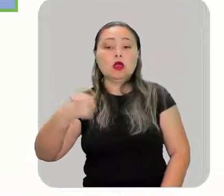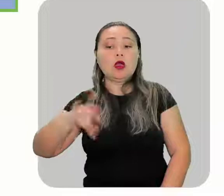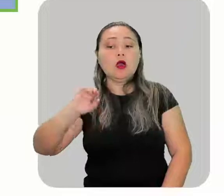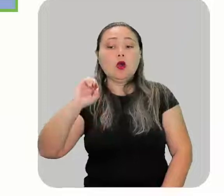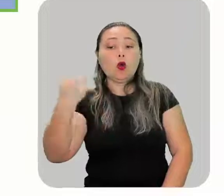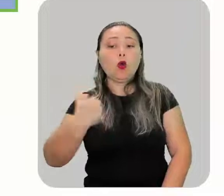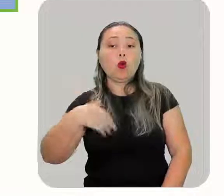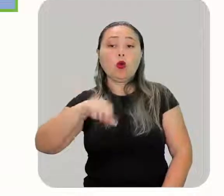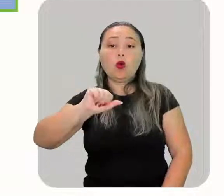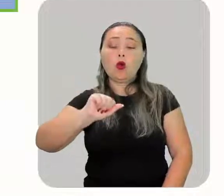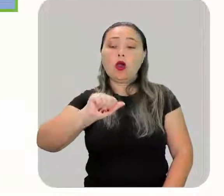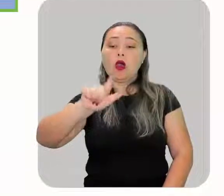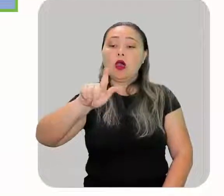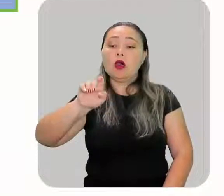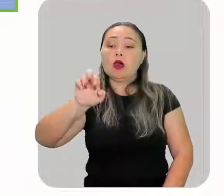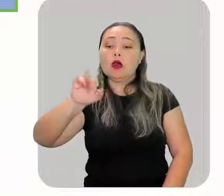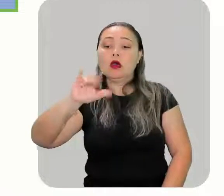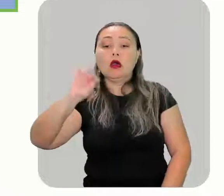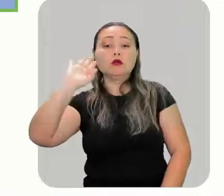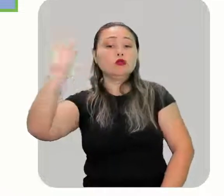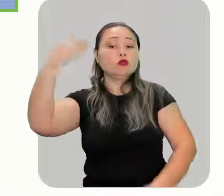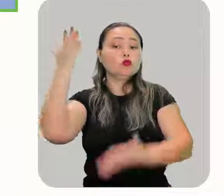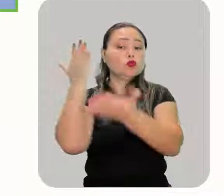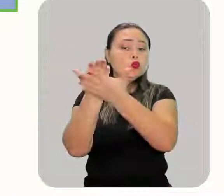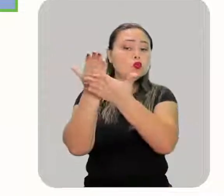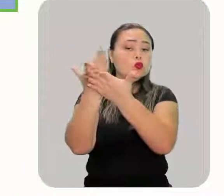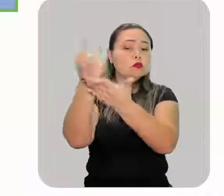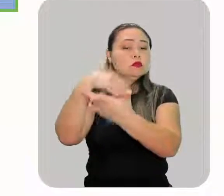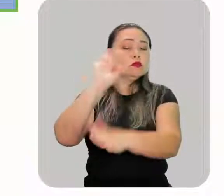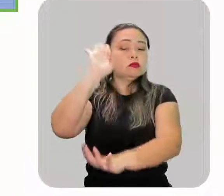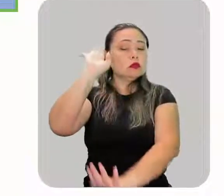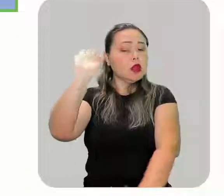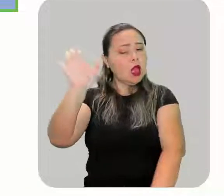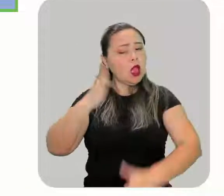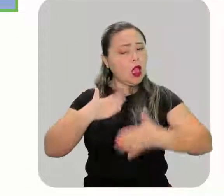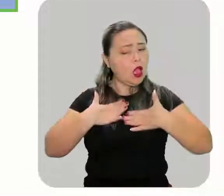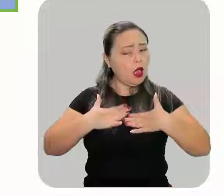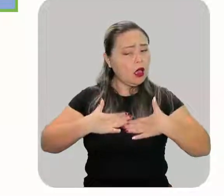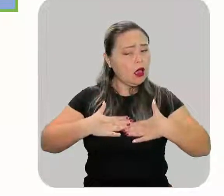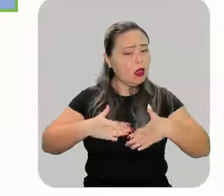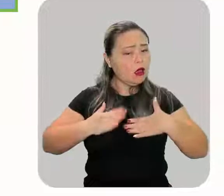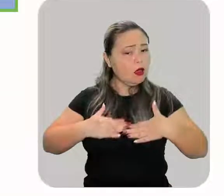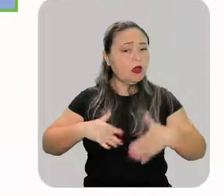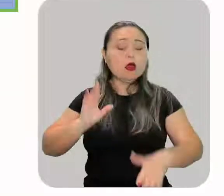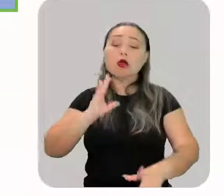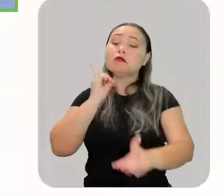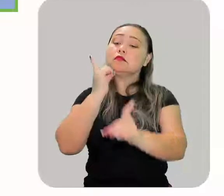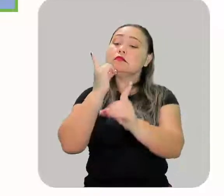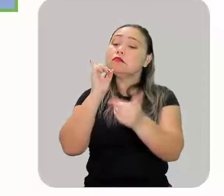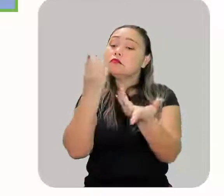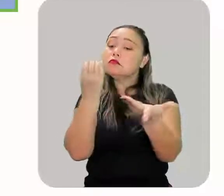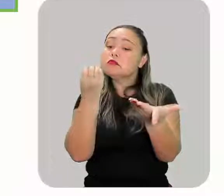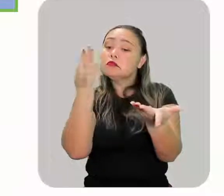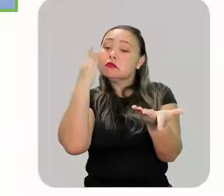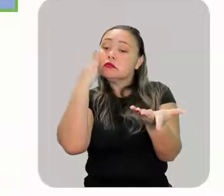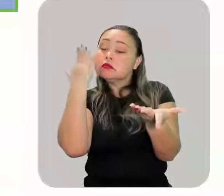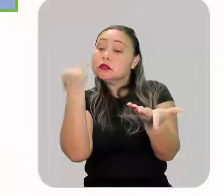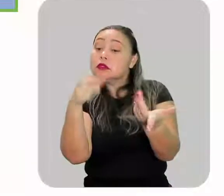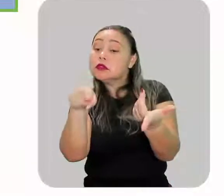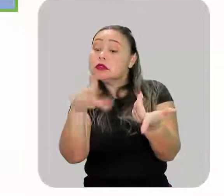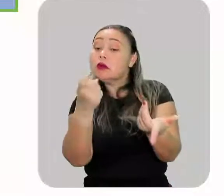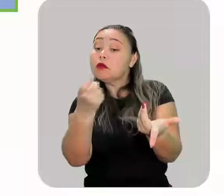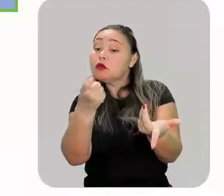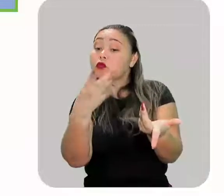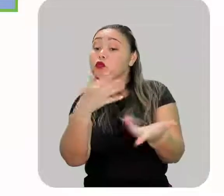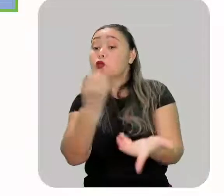falo para vocês, essa nós já estudamos. Fiquem tranquilos. É o valor de x que zera a